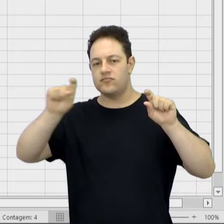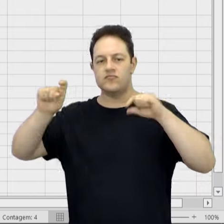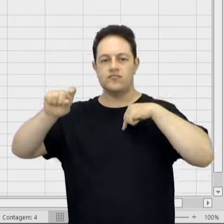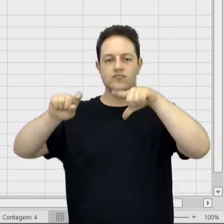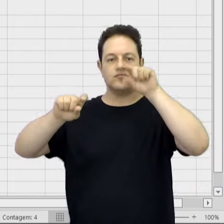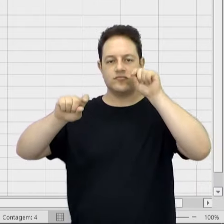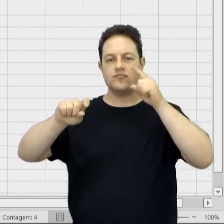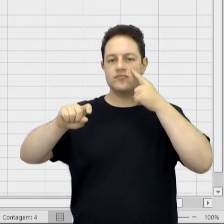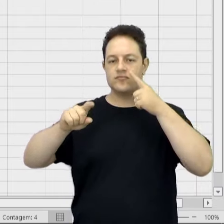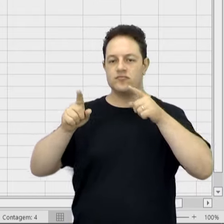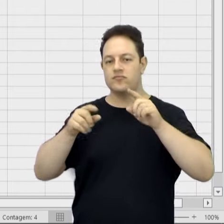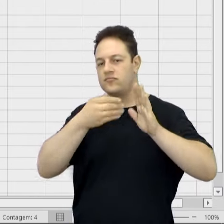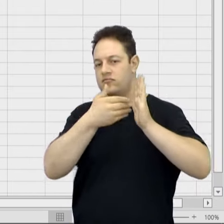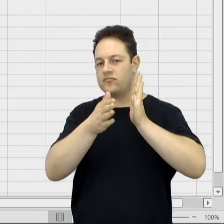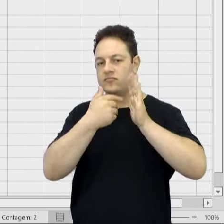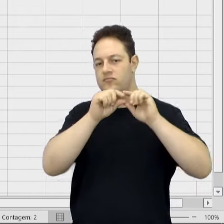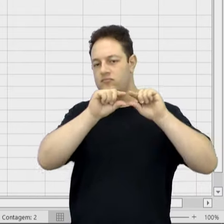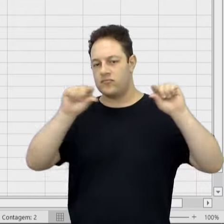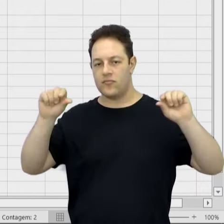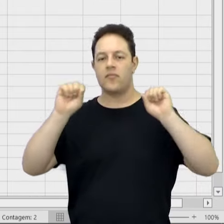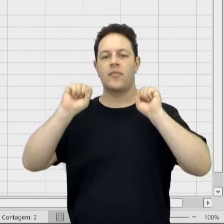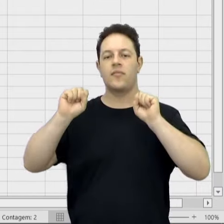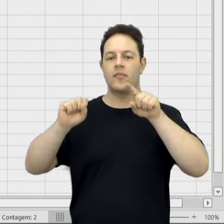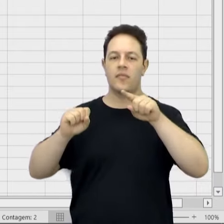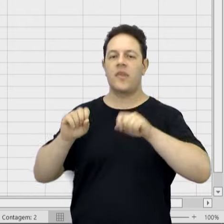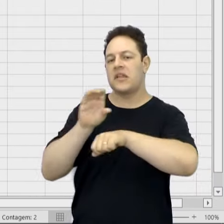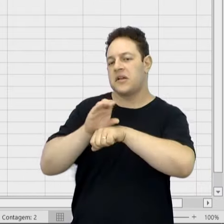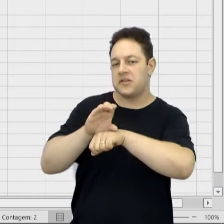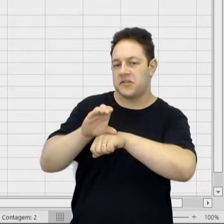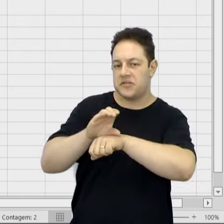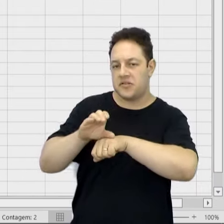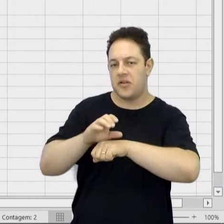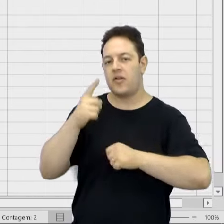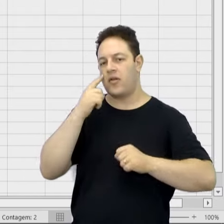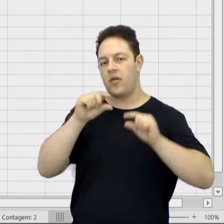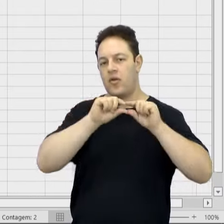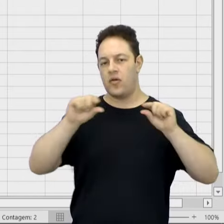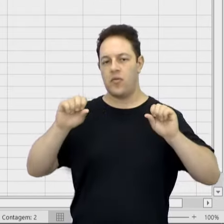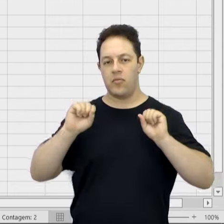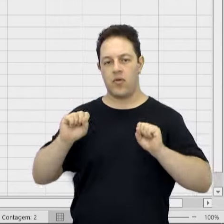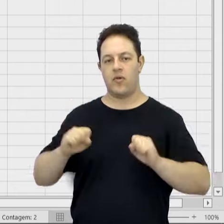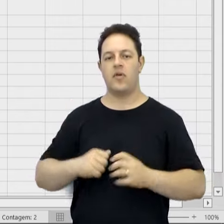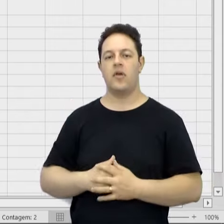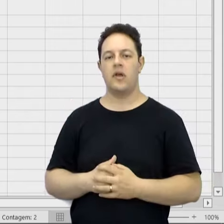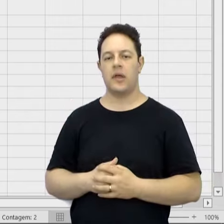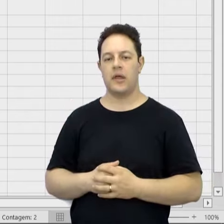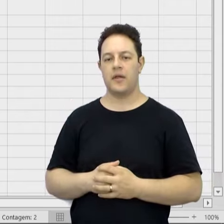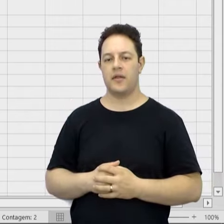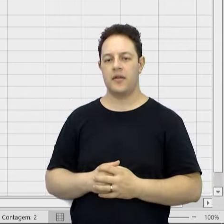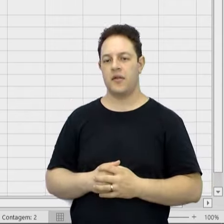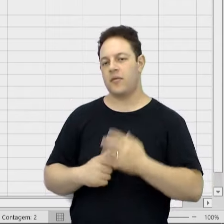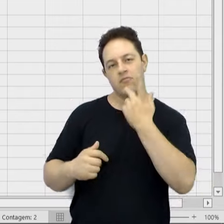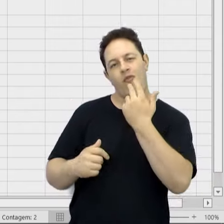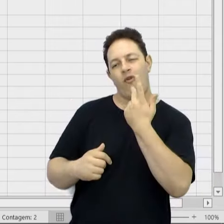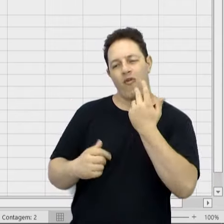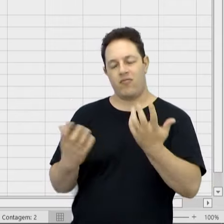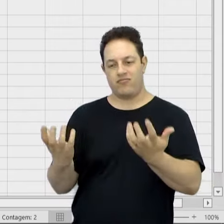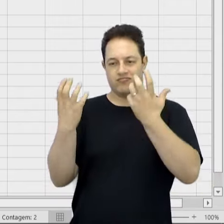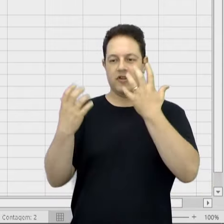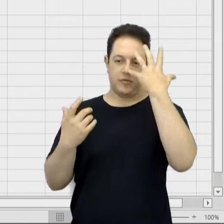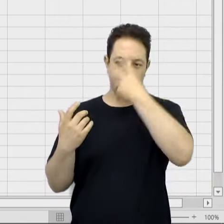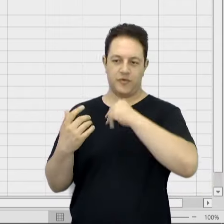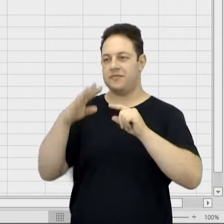linha inteira. E aqui eu posso pintar de cinza a linha inteira para deixar mais colorido aí a